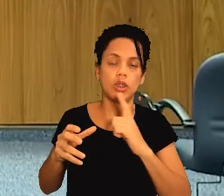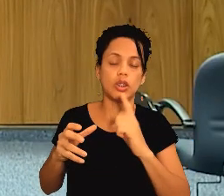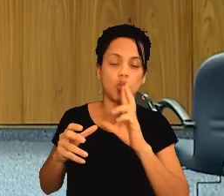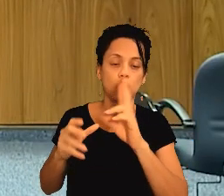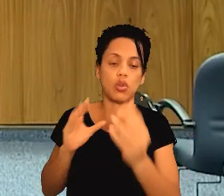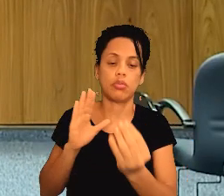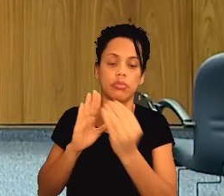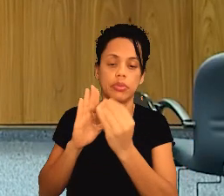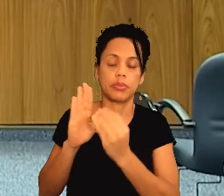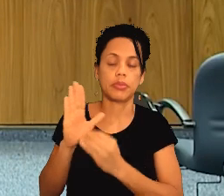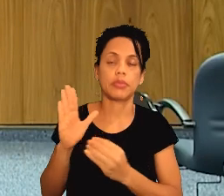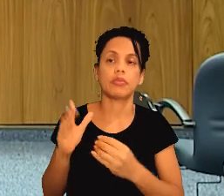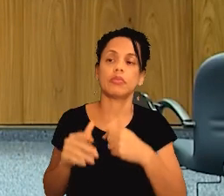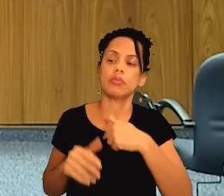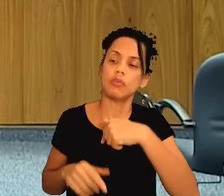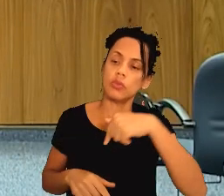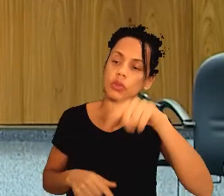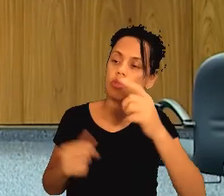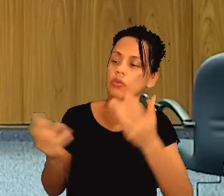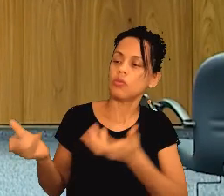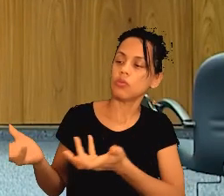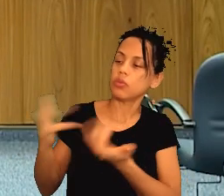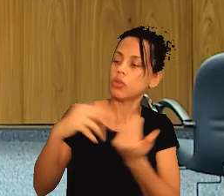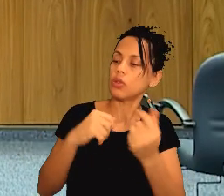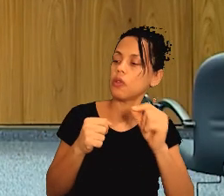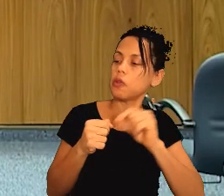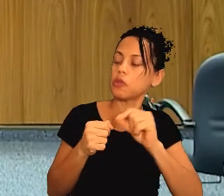aí mencionadas, a fazer